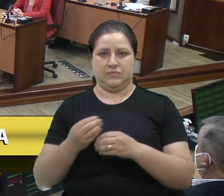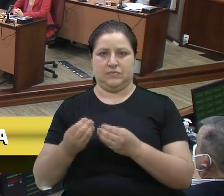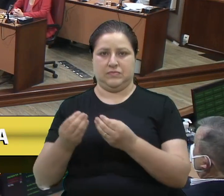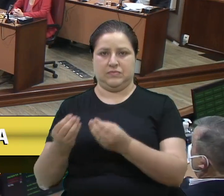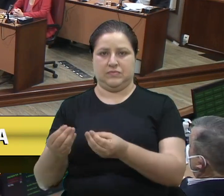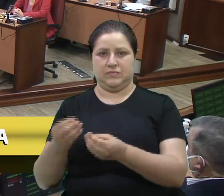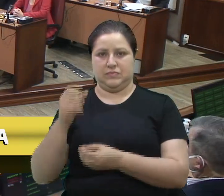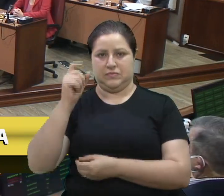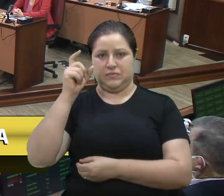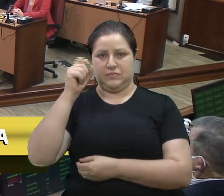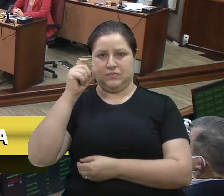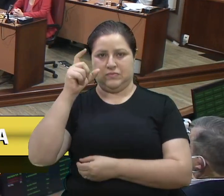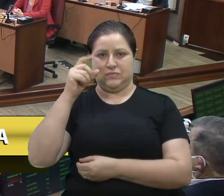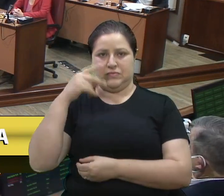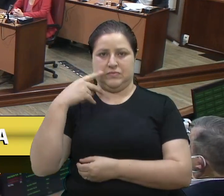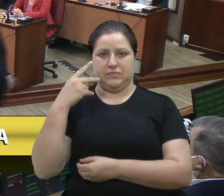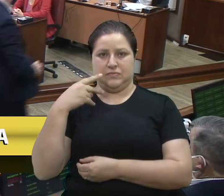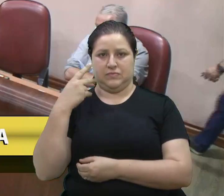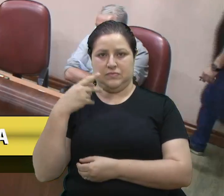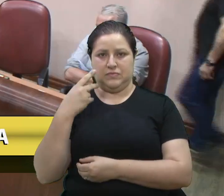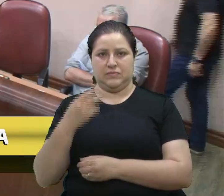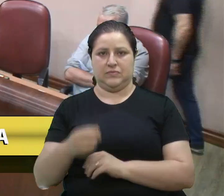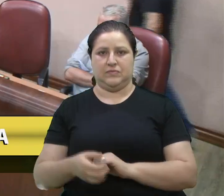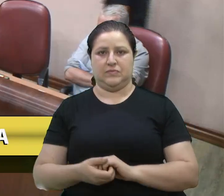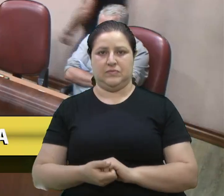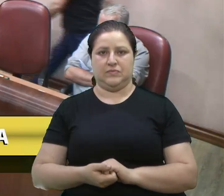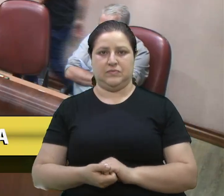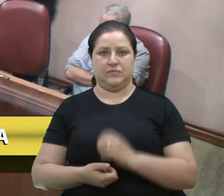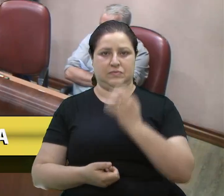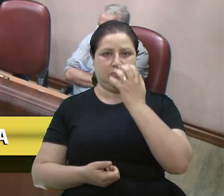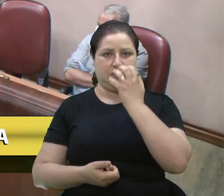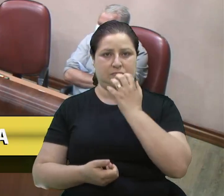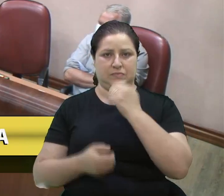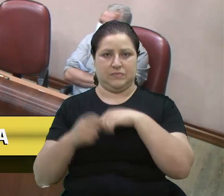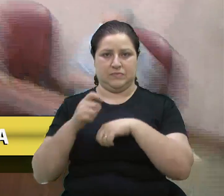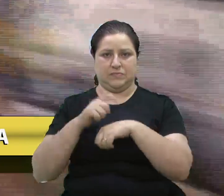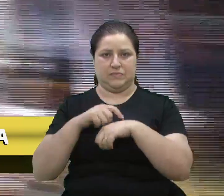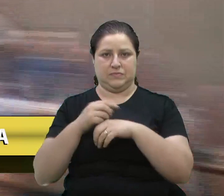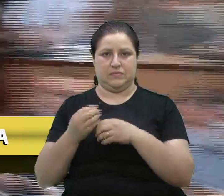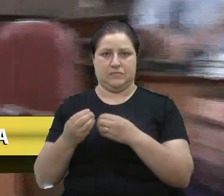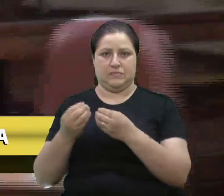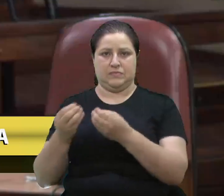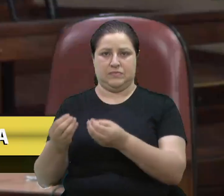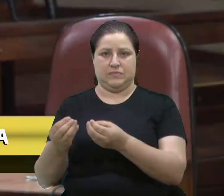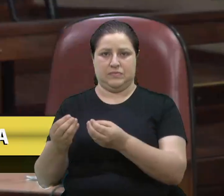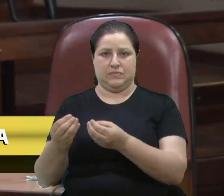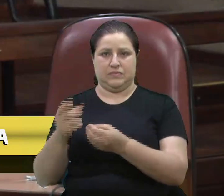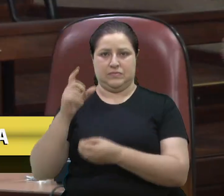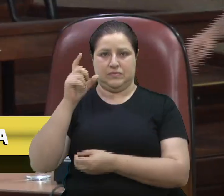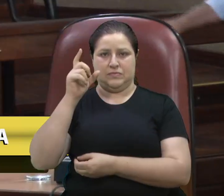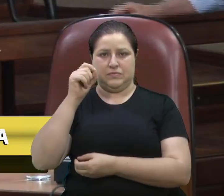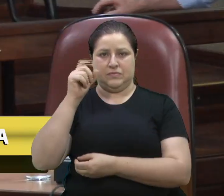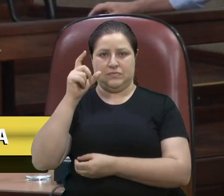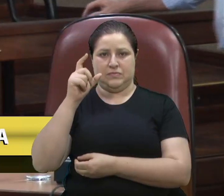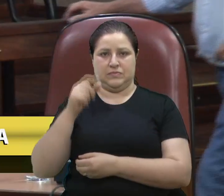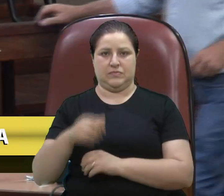Scalco. Cedência do espaço do vereador Camilles para o vereador colega Scalco, com a palavra da